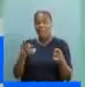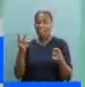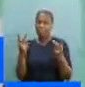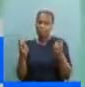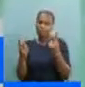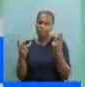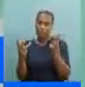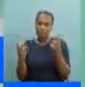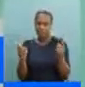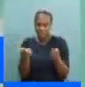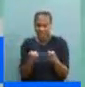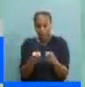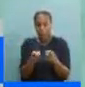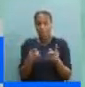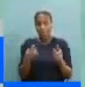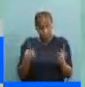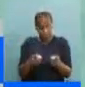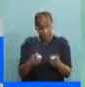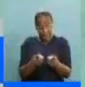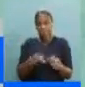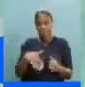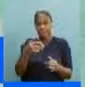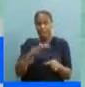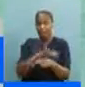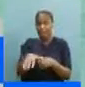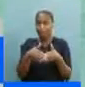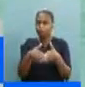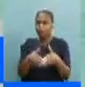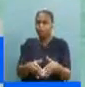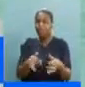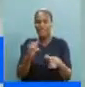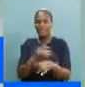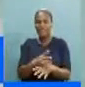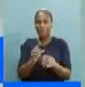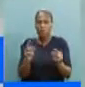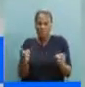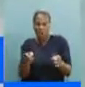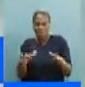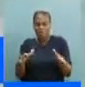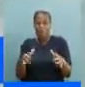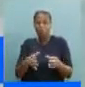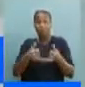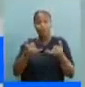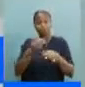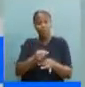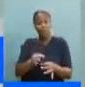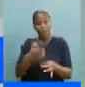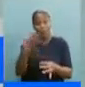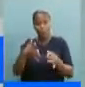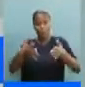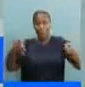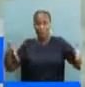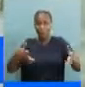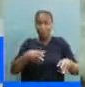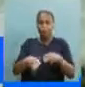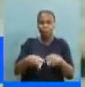pequenos. Os pequenos foram os primeiros que se fizeram ao mar, seguidos dos médios e, finalmente, os grandes. Num percurso na baía